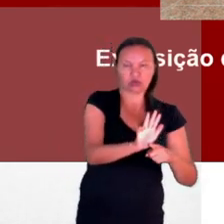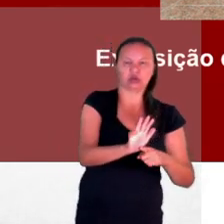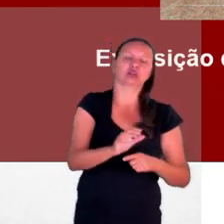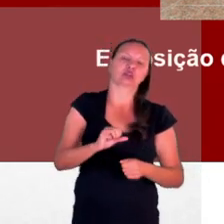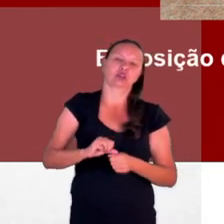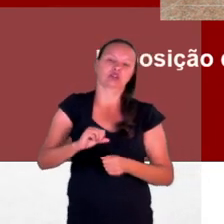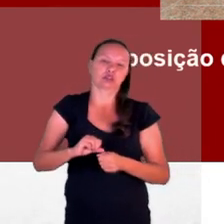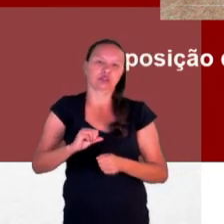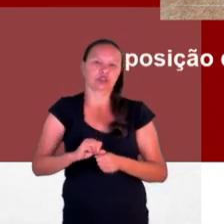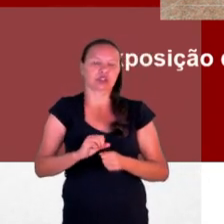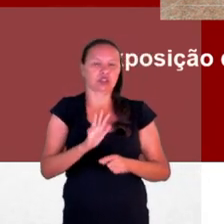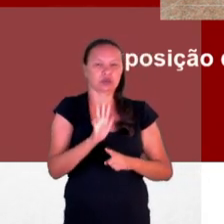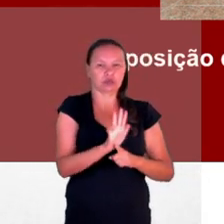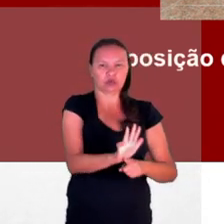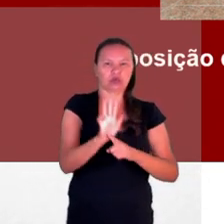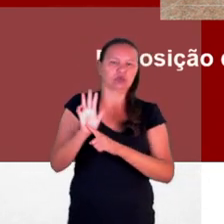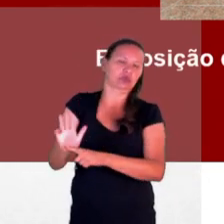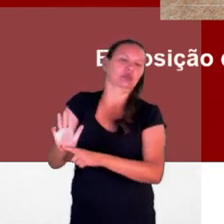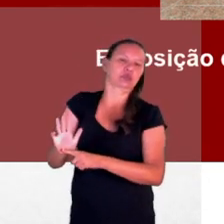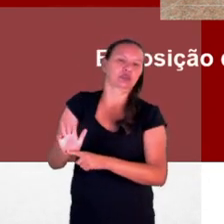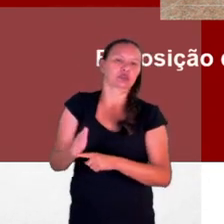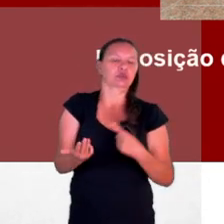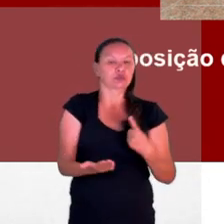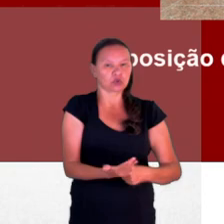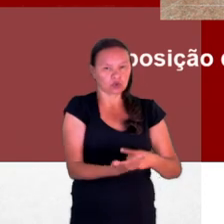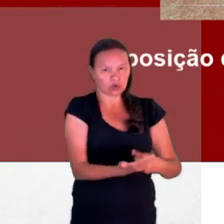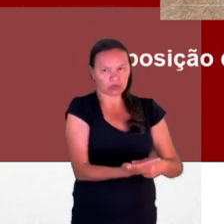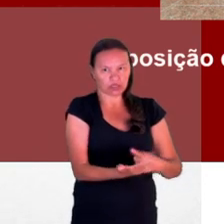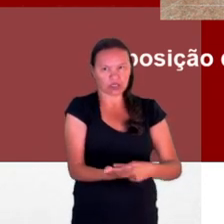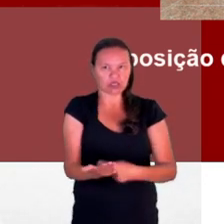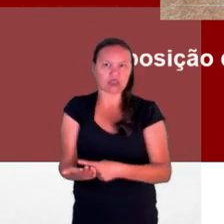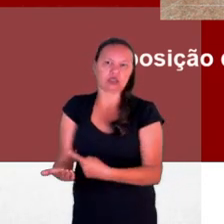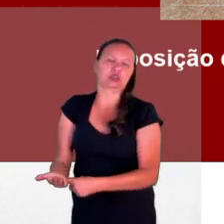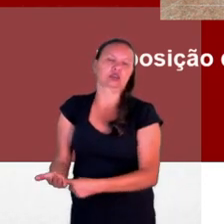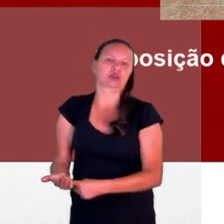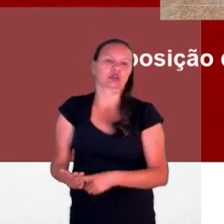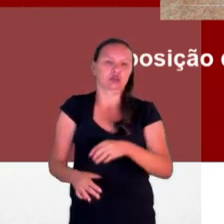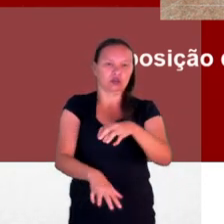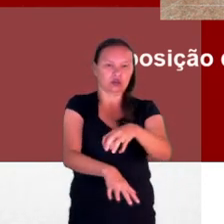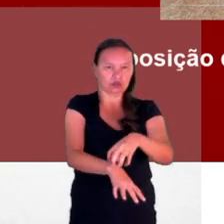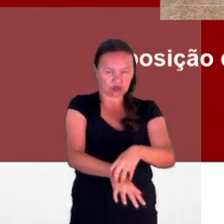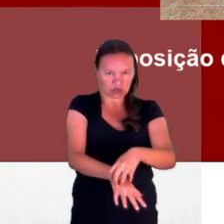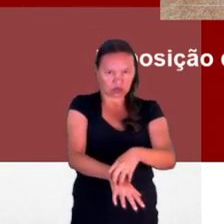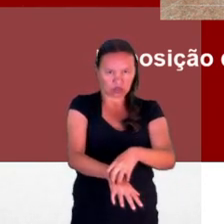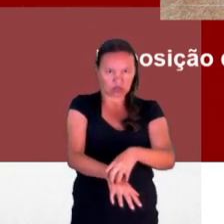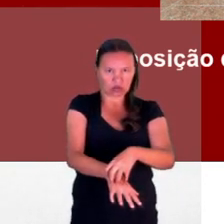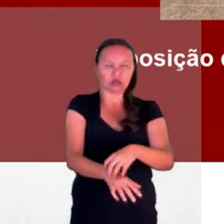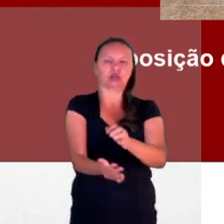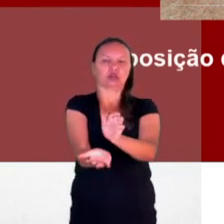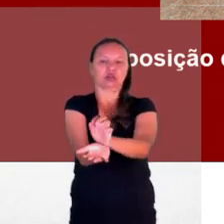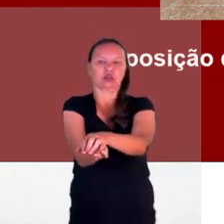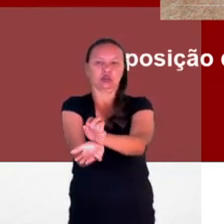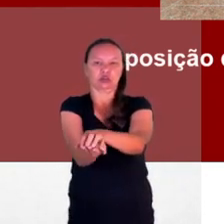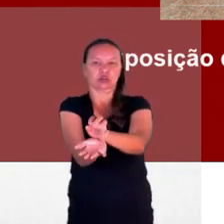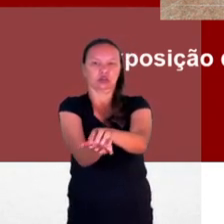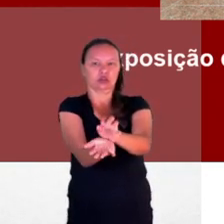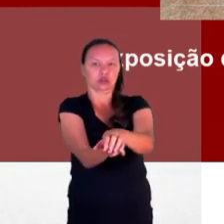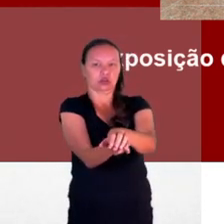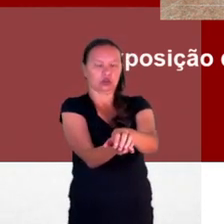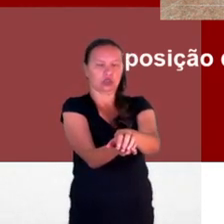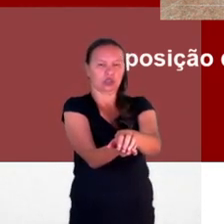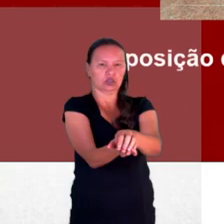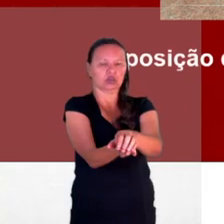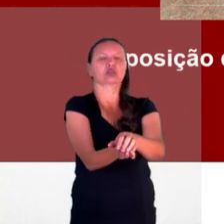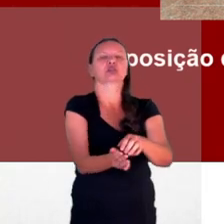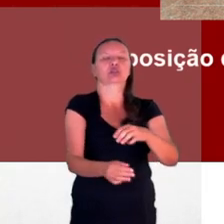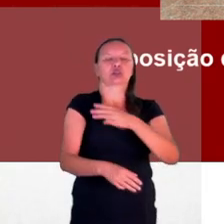uma exposição eh em parceria com o centro Josué de Castro em Pernambuco né no rol sede do do